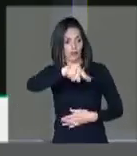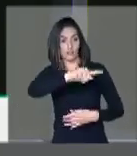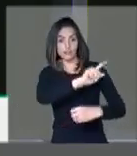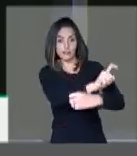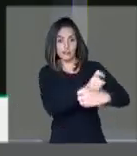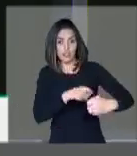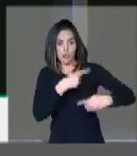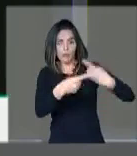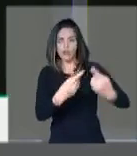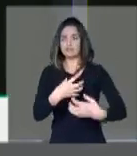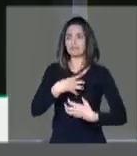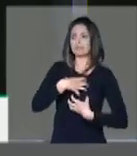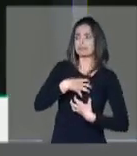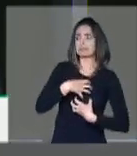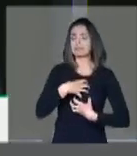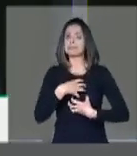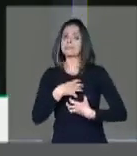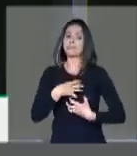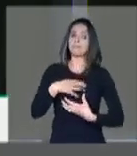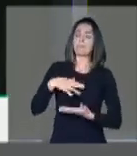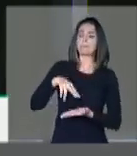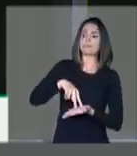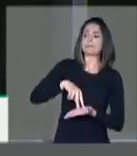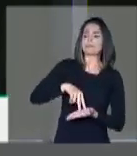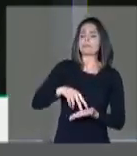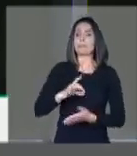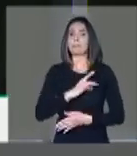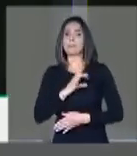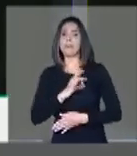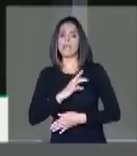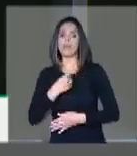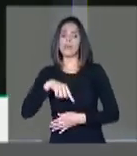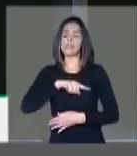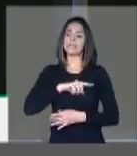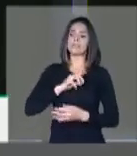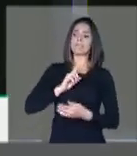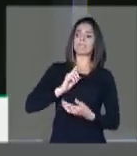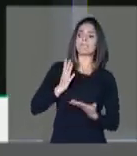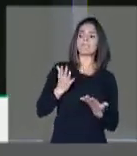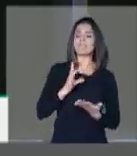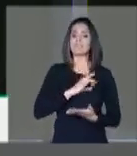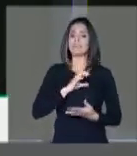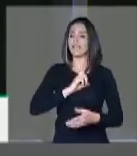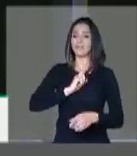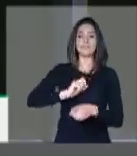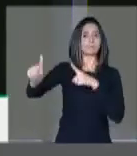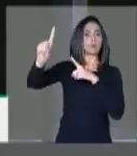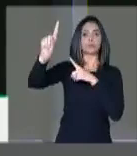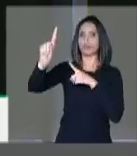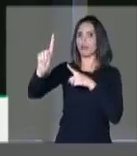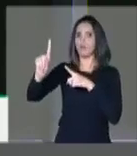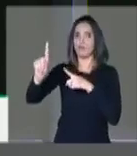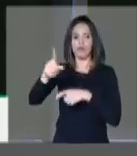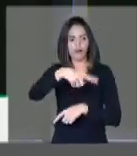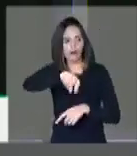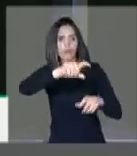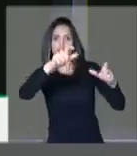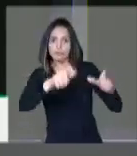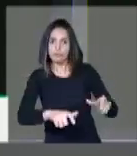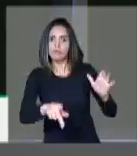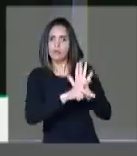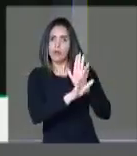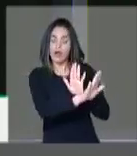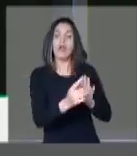ameaçadas mais uma vez de expulsão dos seus territórios isso já